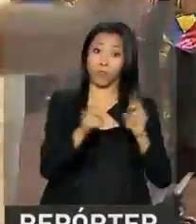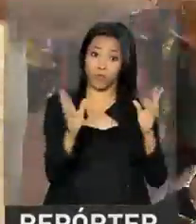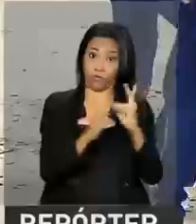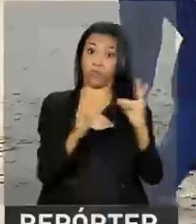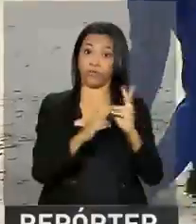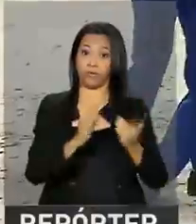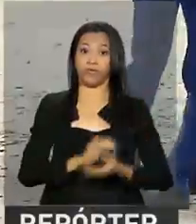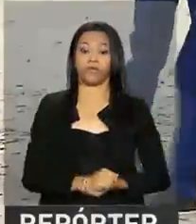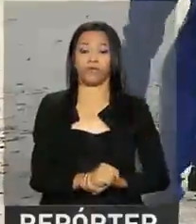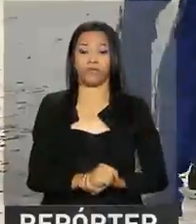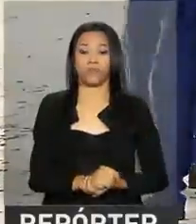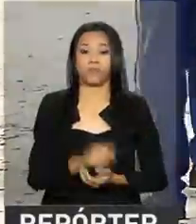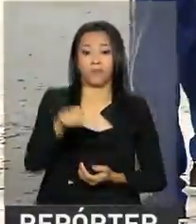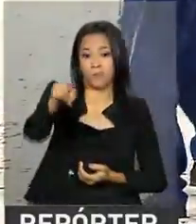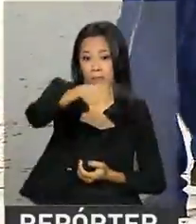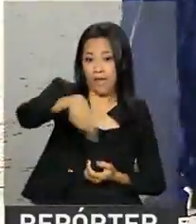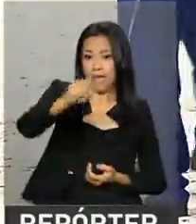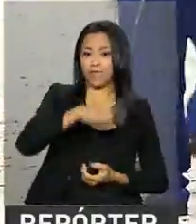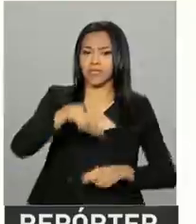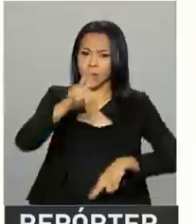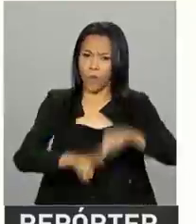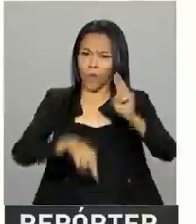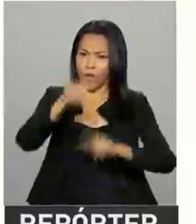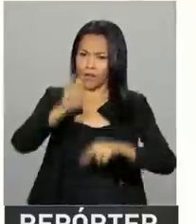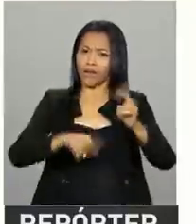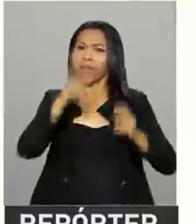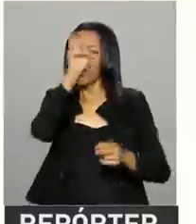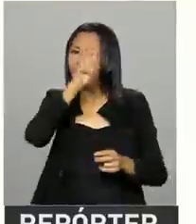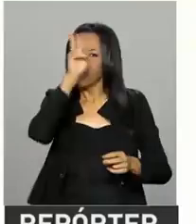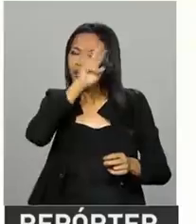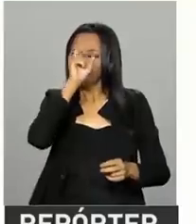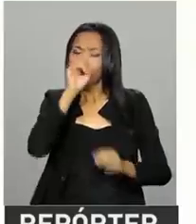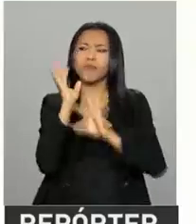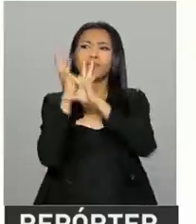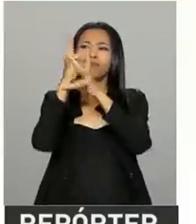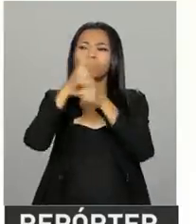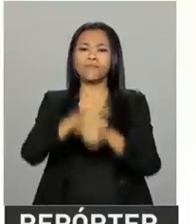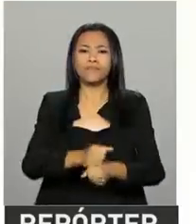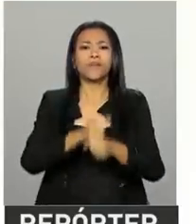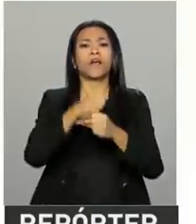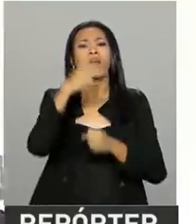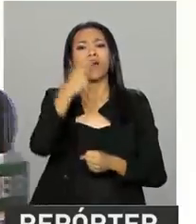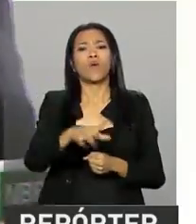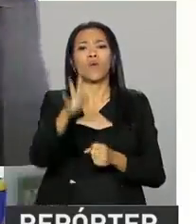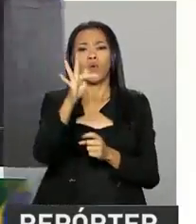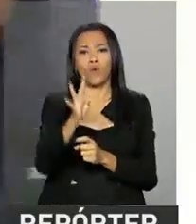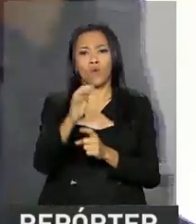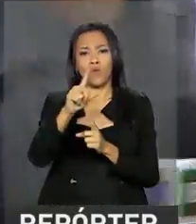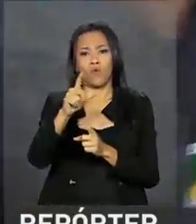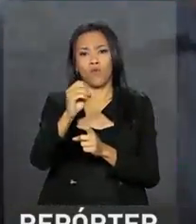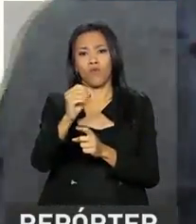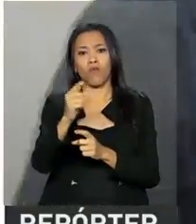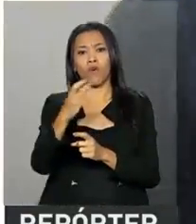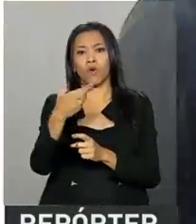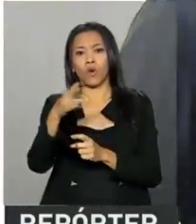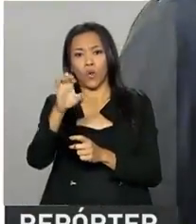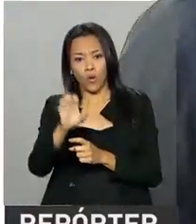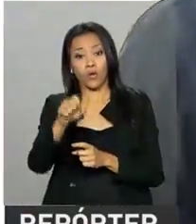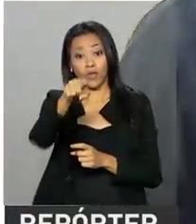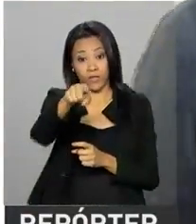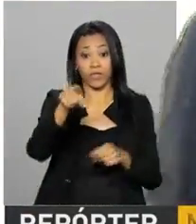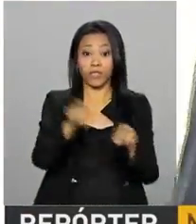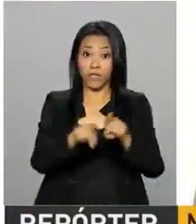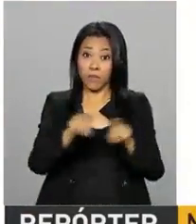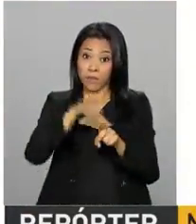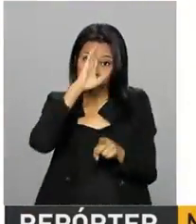indígena as quadrilhas mantm viva a memória do folclore e da cultura brasileira especialmente a nordestina